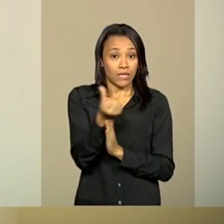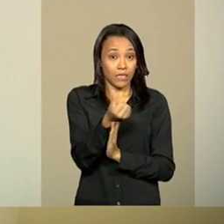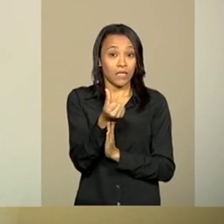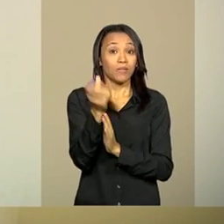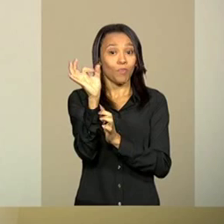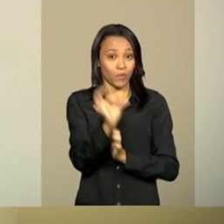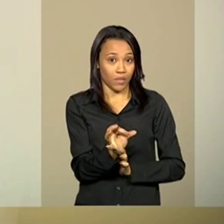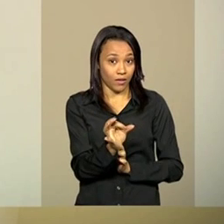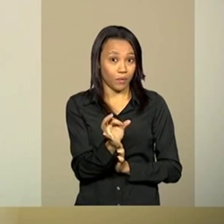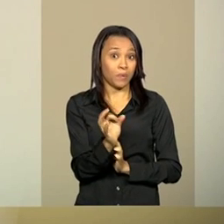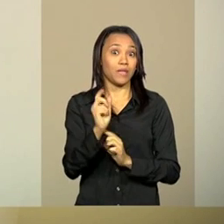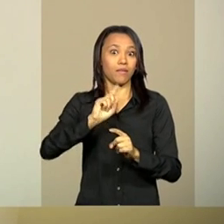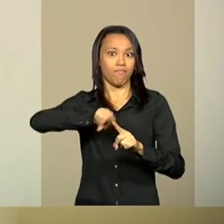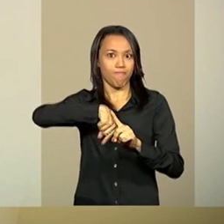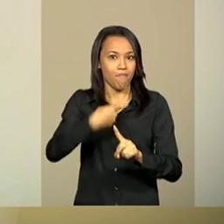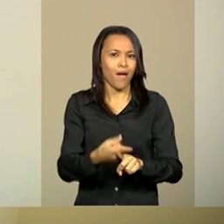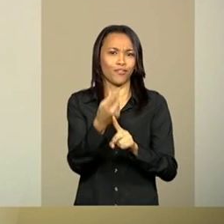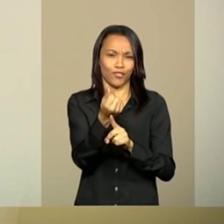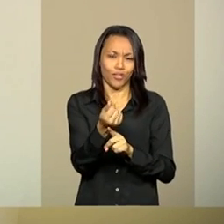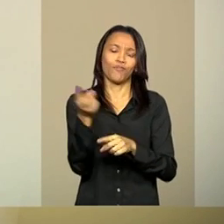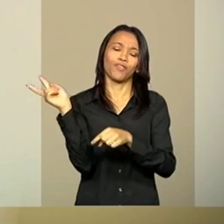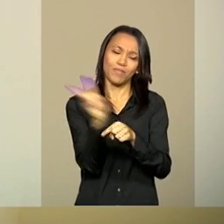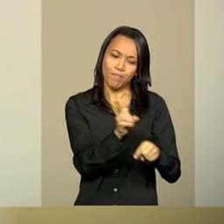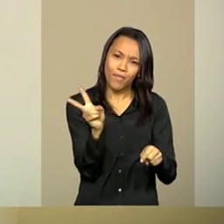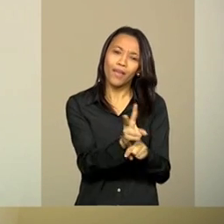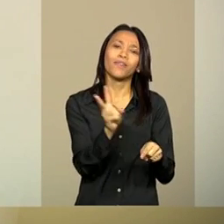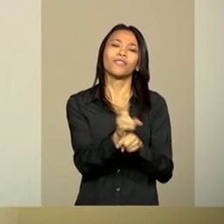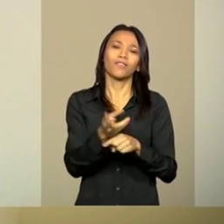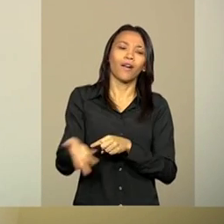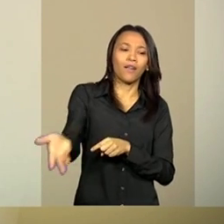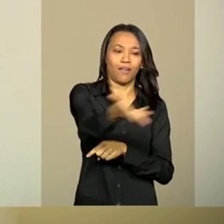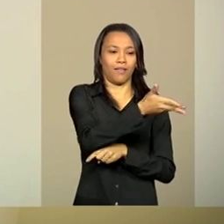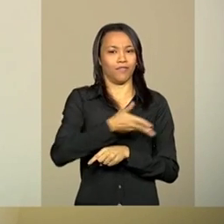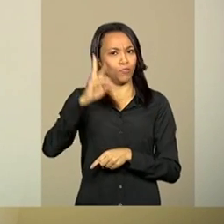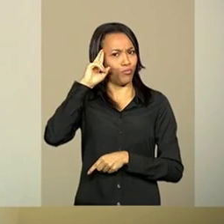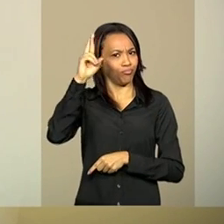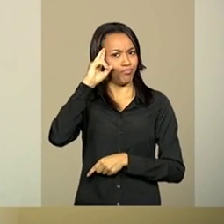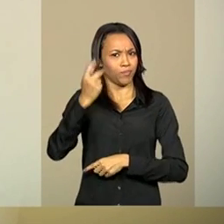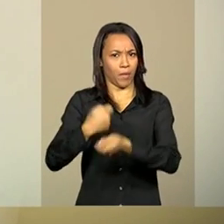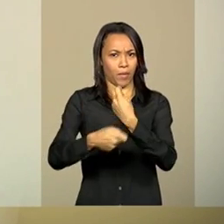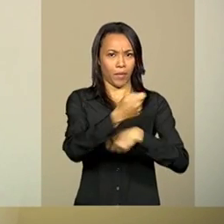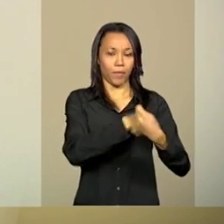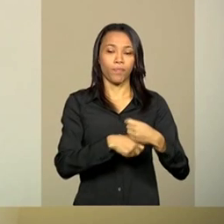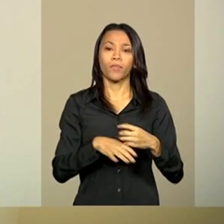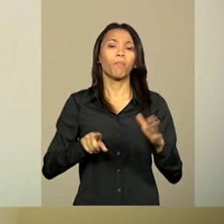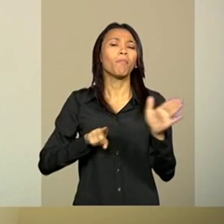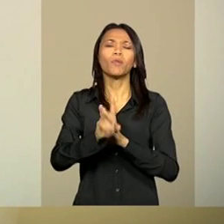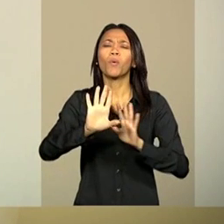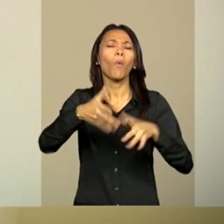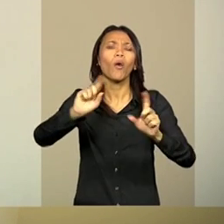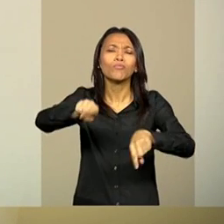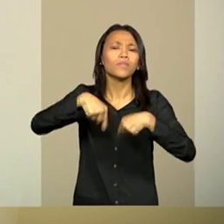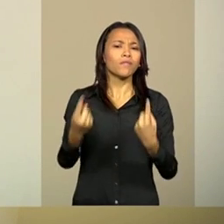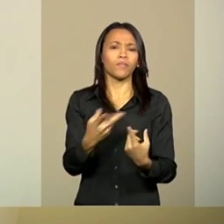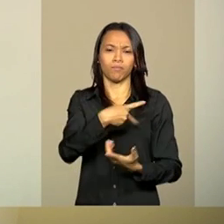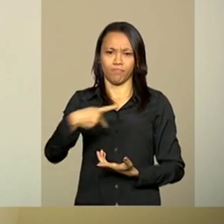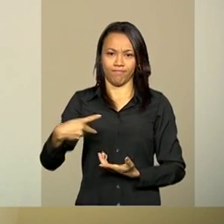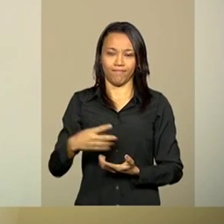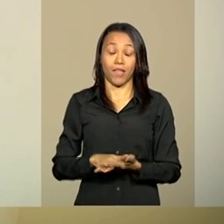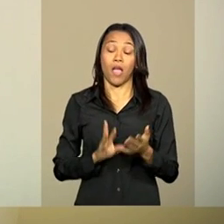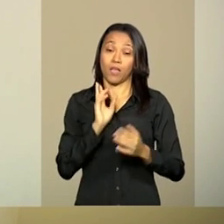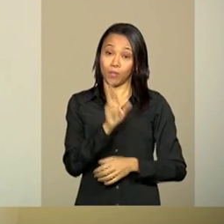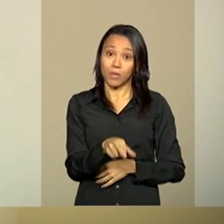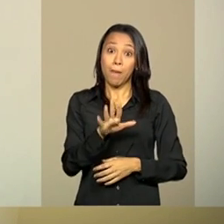e mais dinheiro foi emprestado para os nossos empresários qual é o nosso maior desafio presidenta luciano